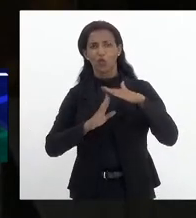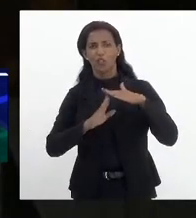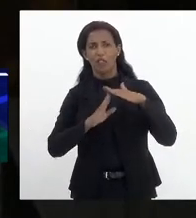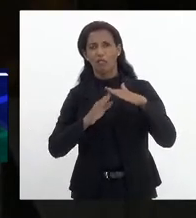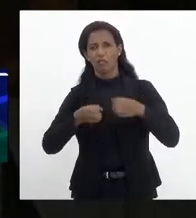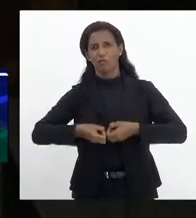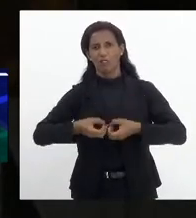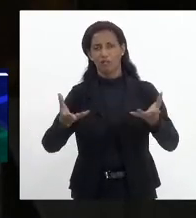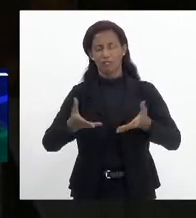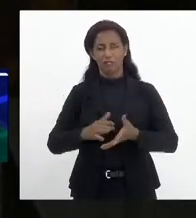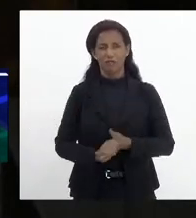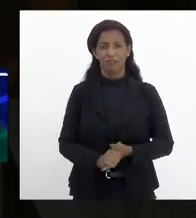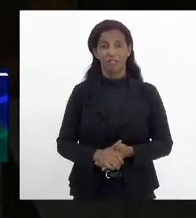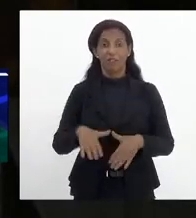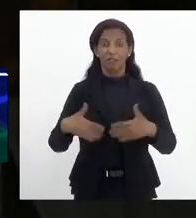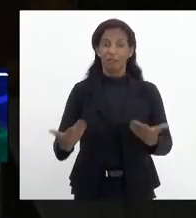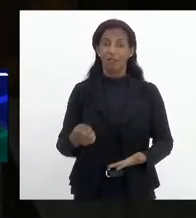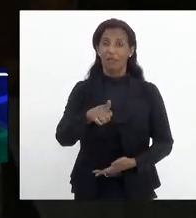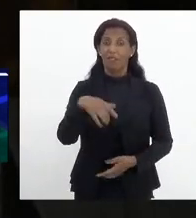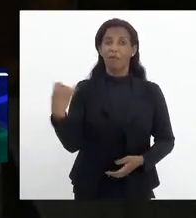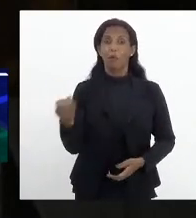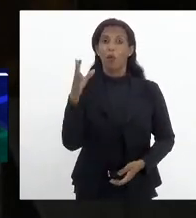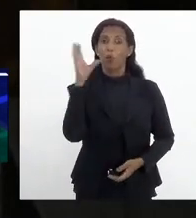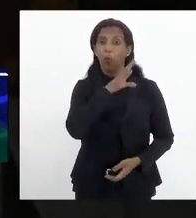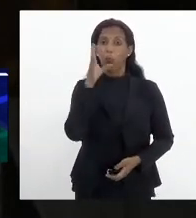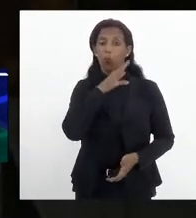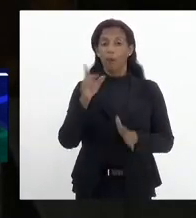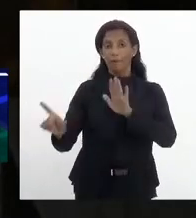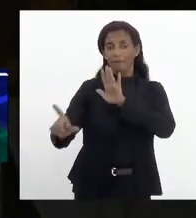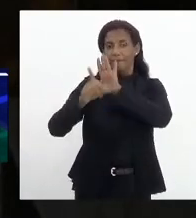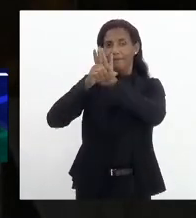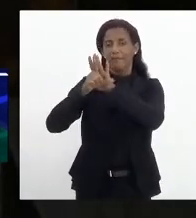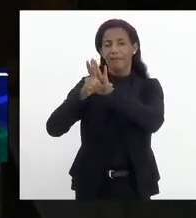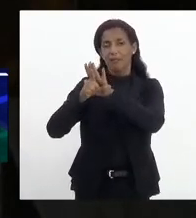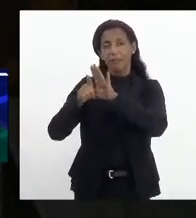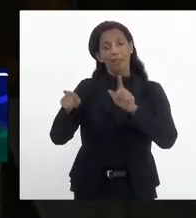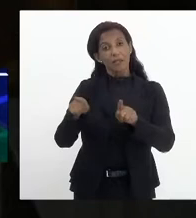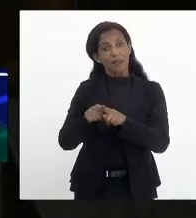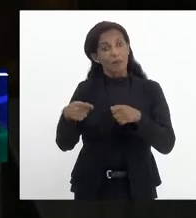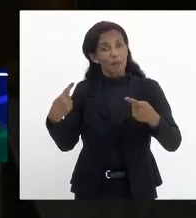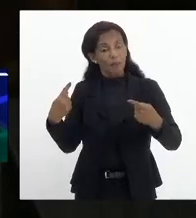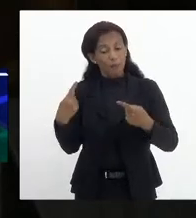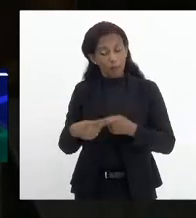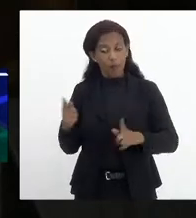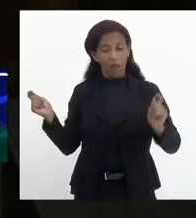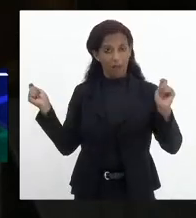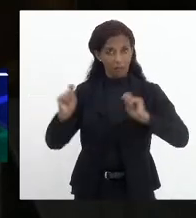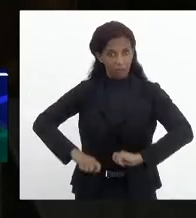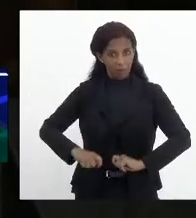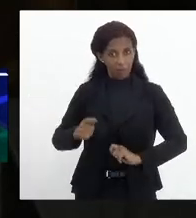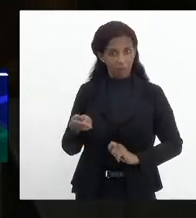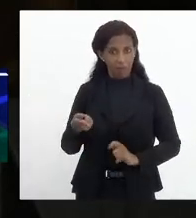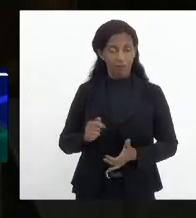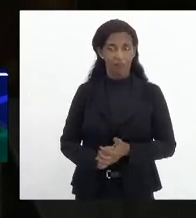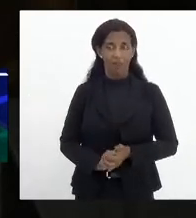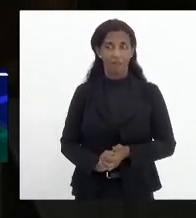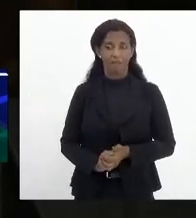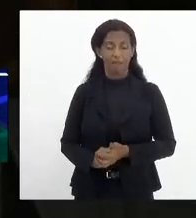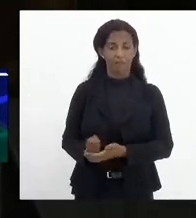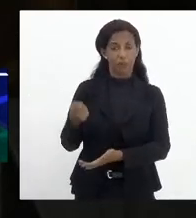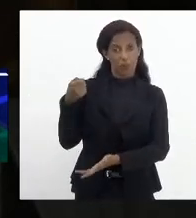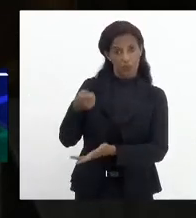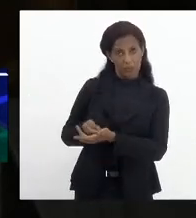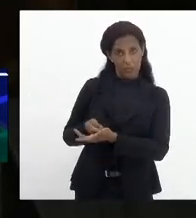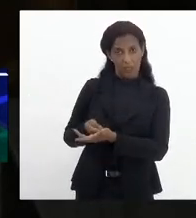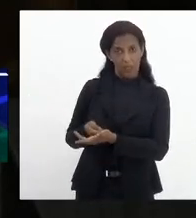gasto. Daí a importância e a urgência dessa lei. Até porque ela possa, o critério da